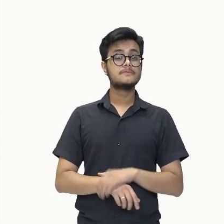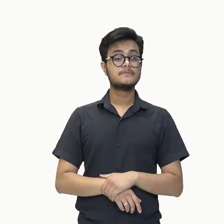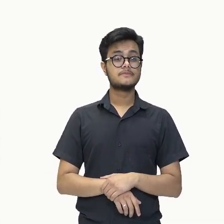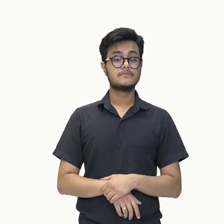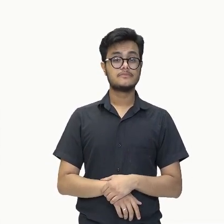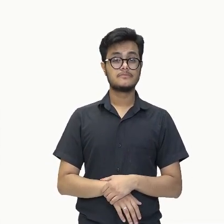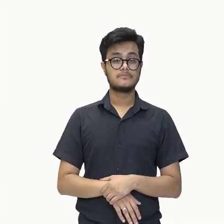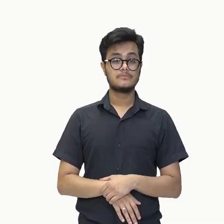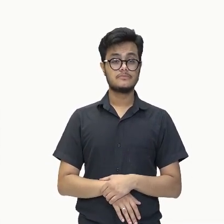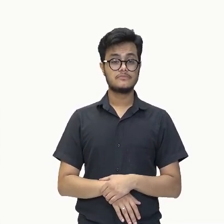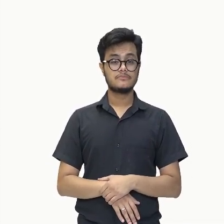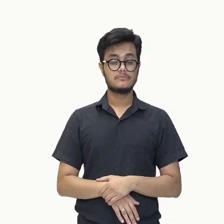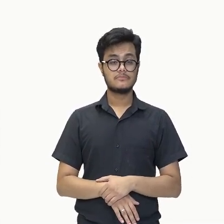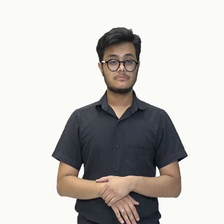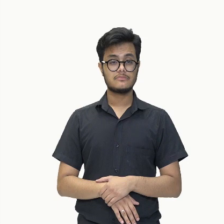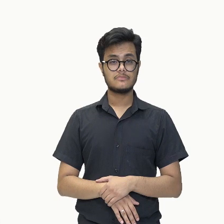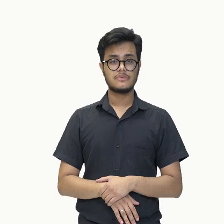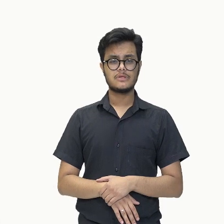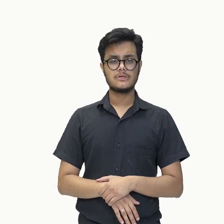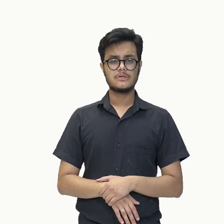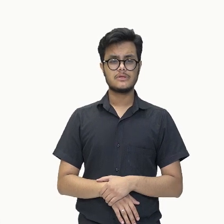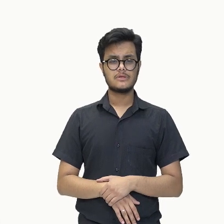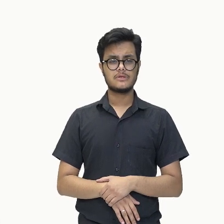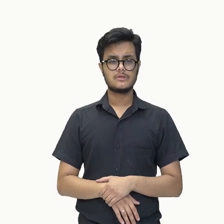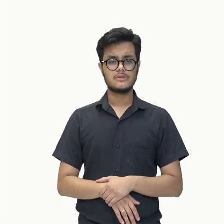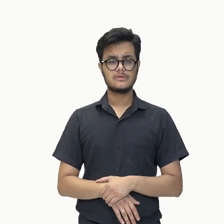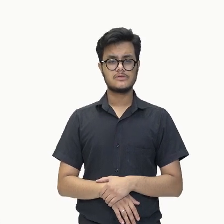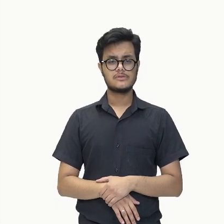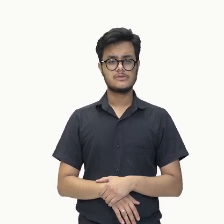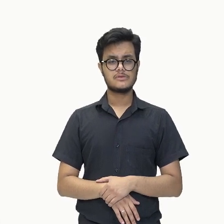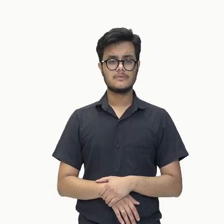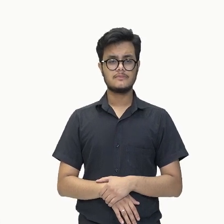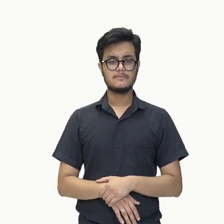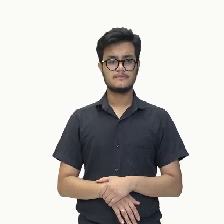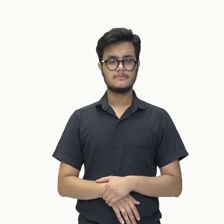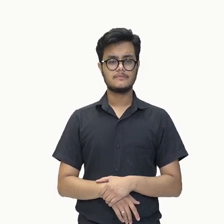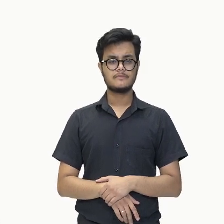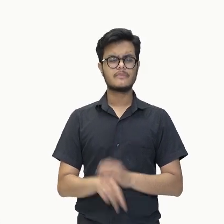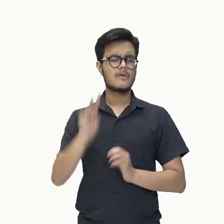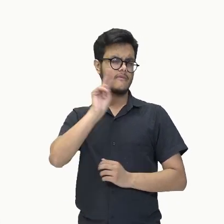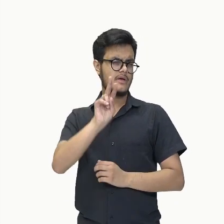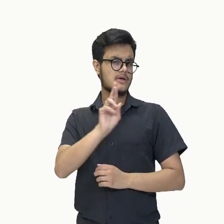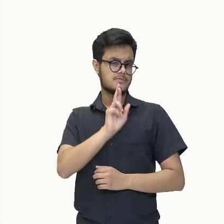se não me falha a memória, a letra B. Só retornar aqui para vermos rapidamente.